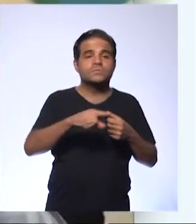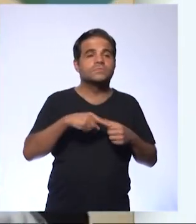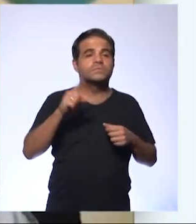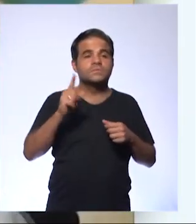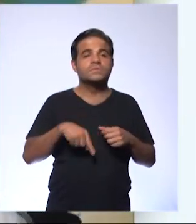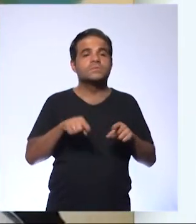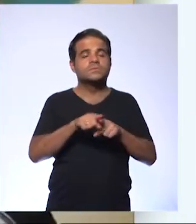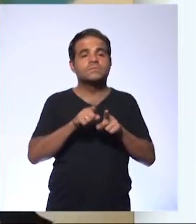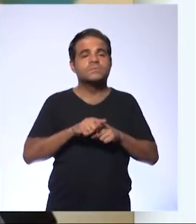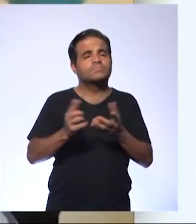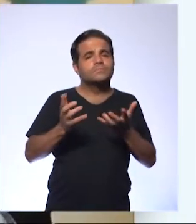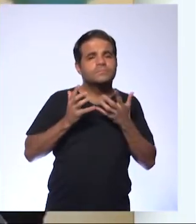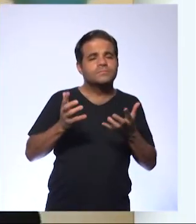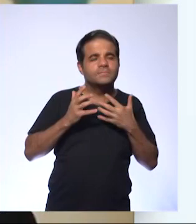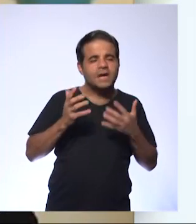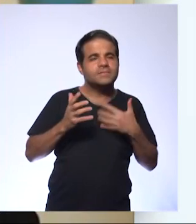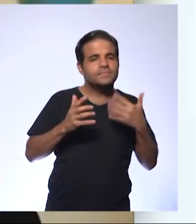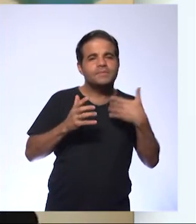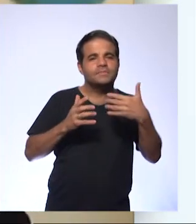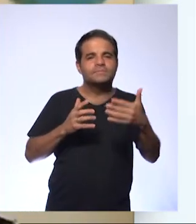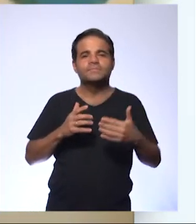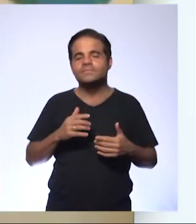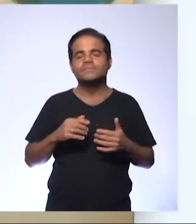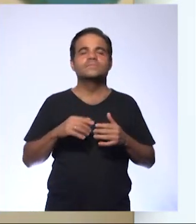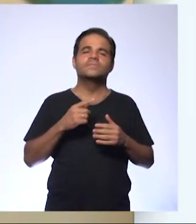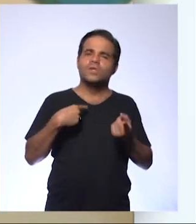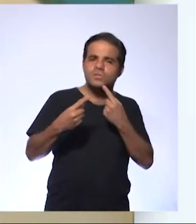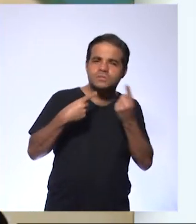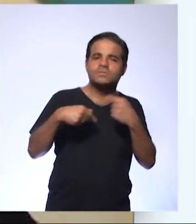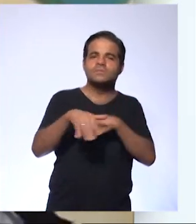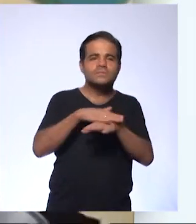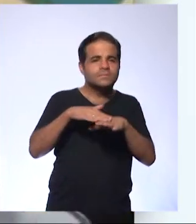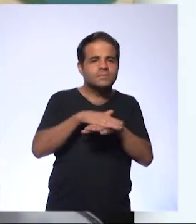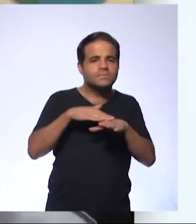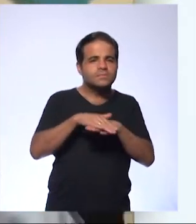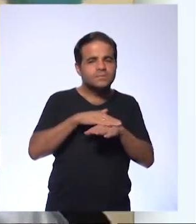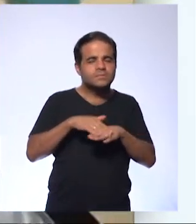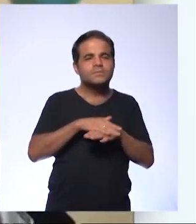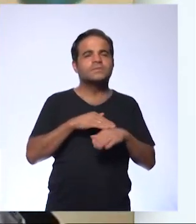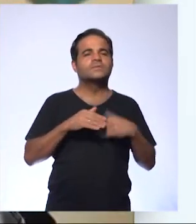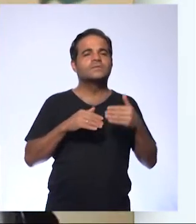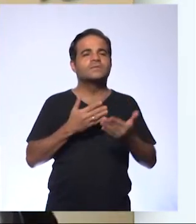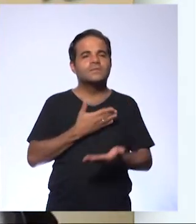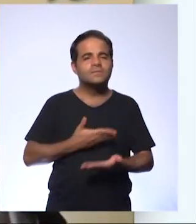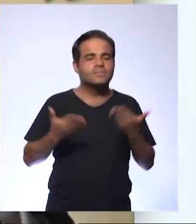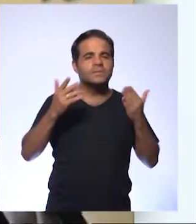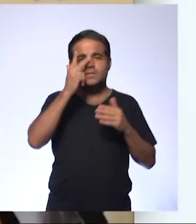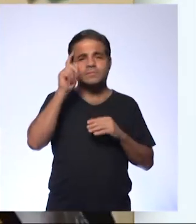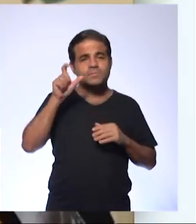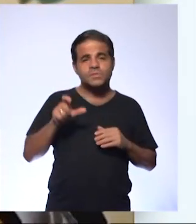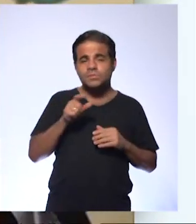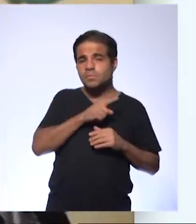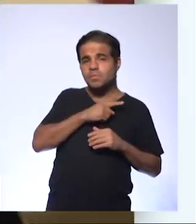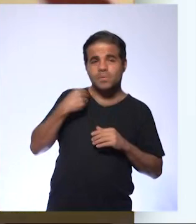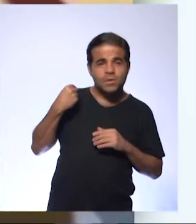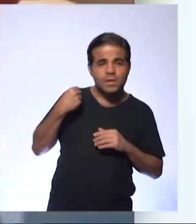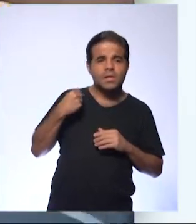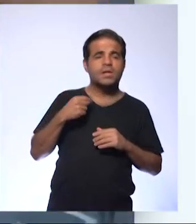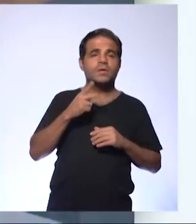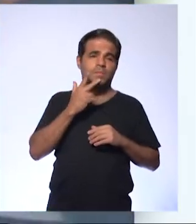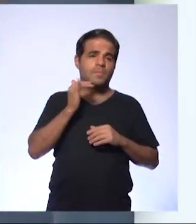é assim, que tipo de pressão que a gente passa, e aí a gente foi conversando sobre pressões. A perda de alguém, né, porque o